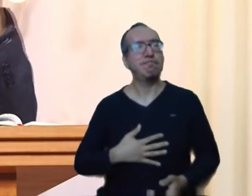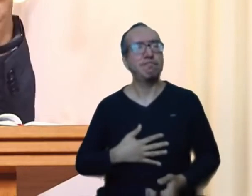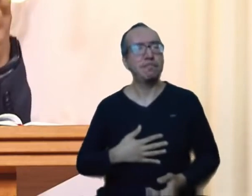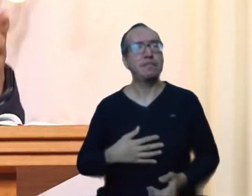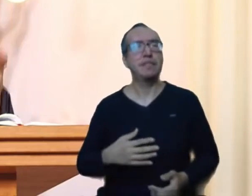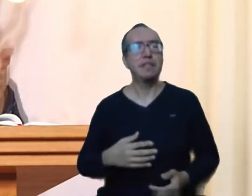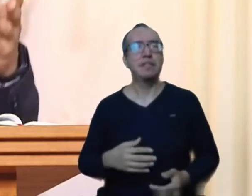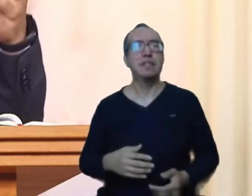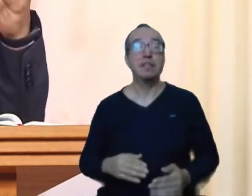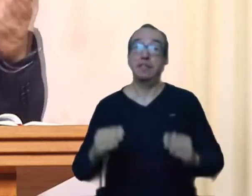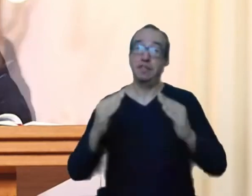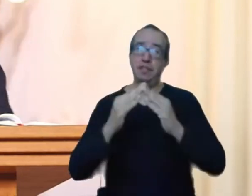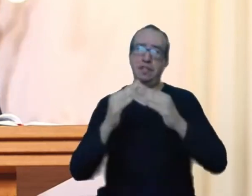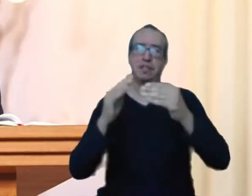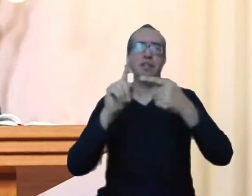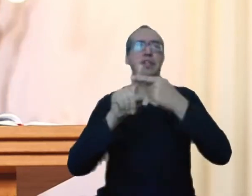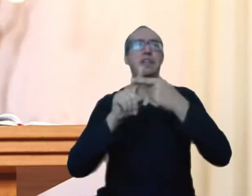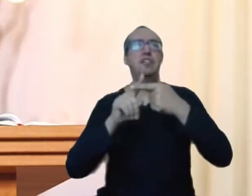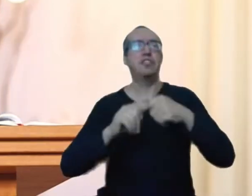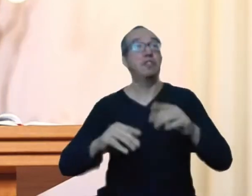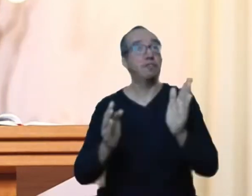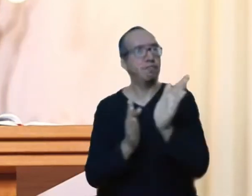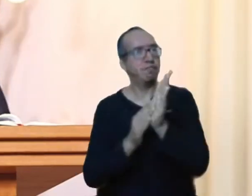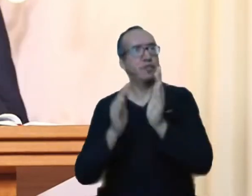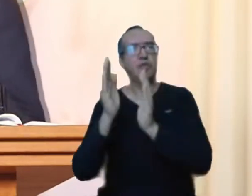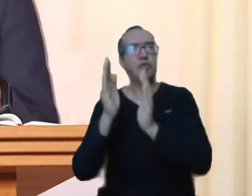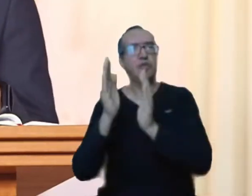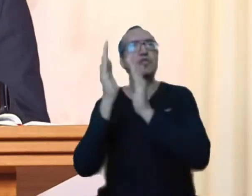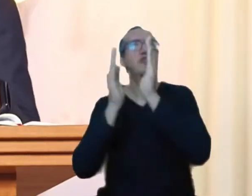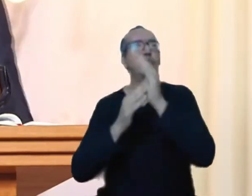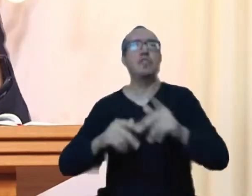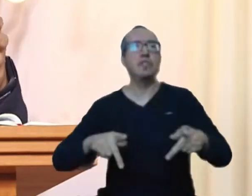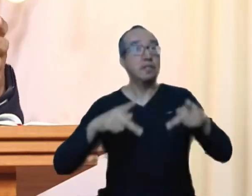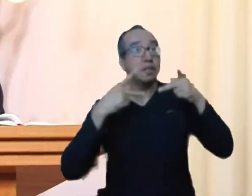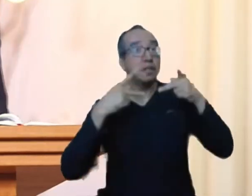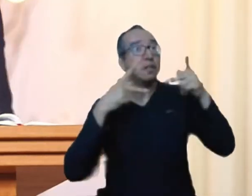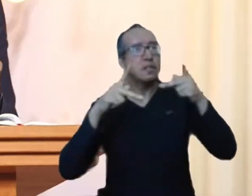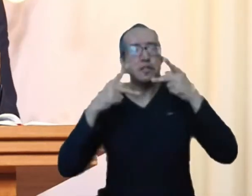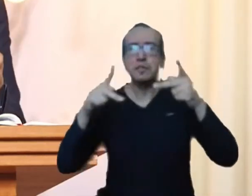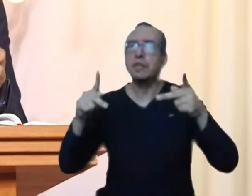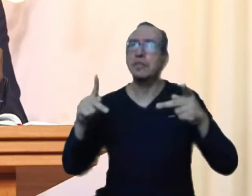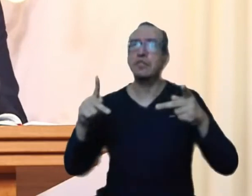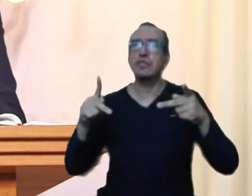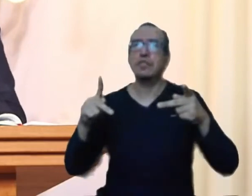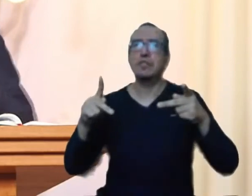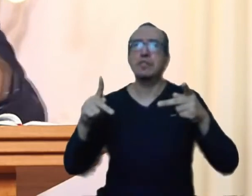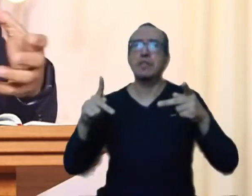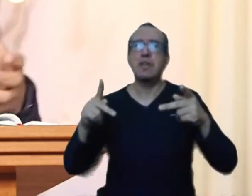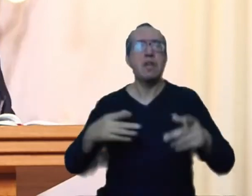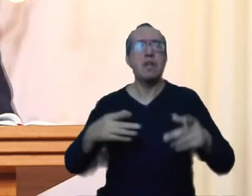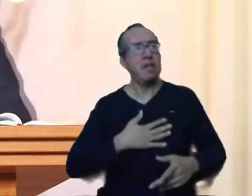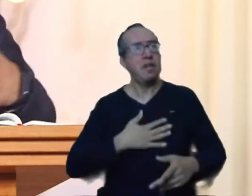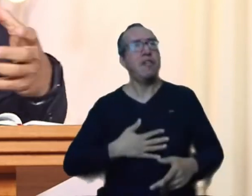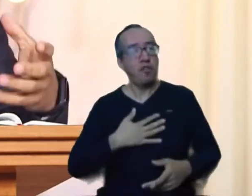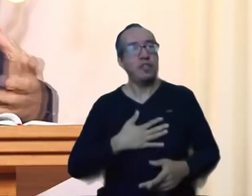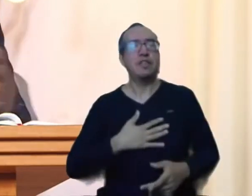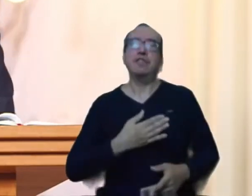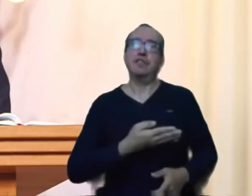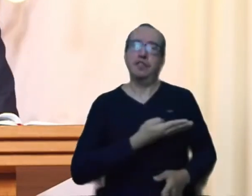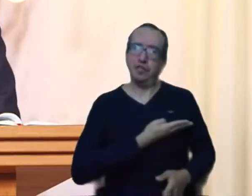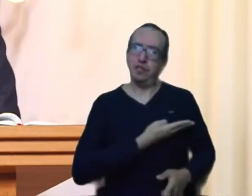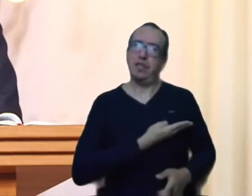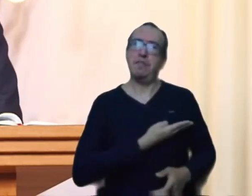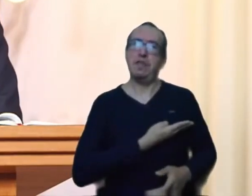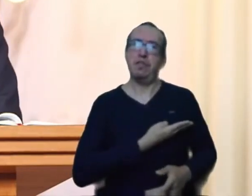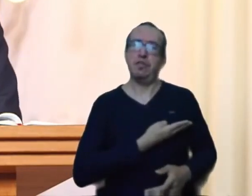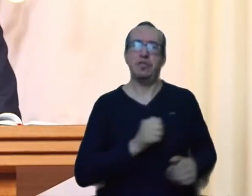dos louvores que cantavam na igreja, talvez ele gostasse de estar junto com a igreja, com os